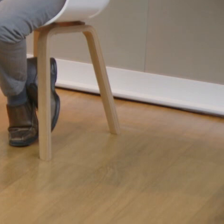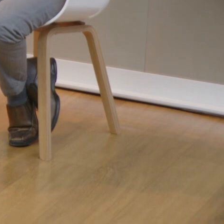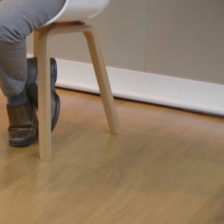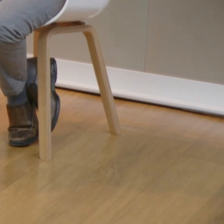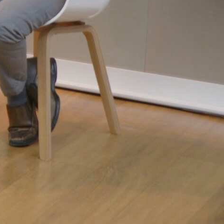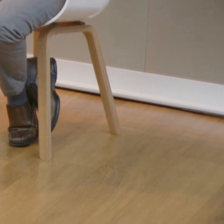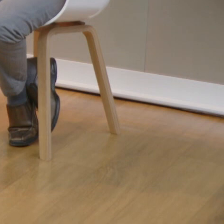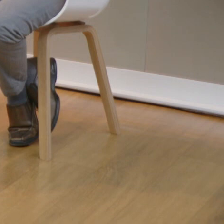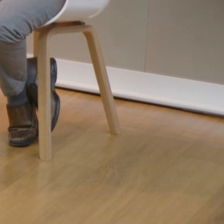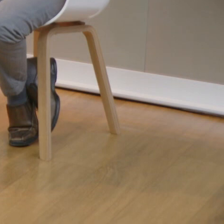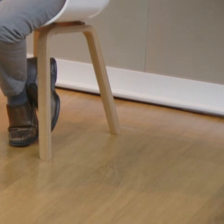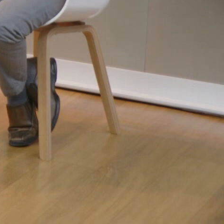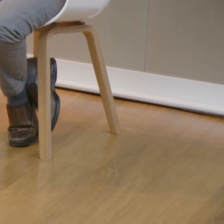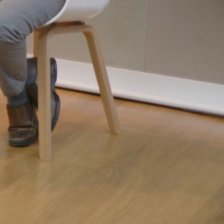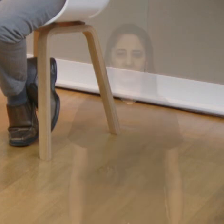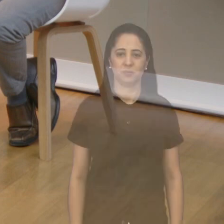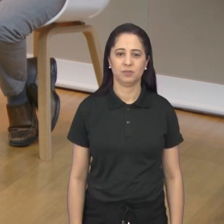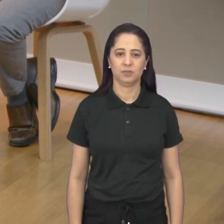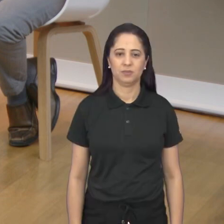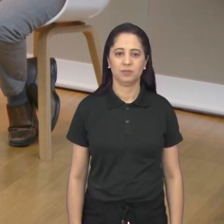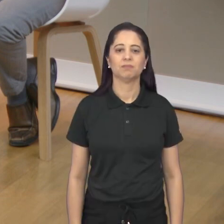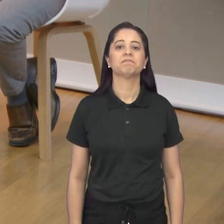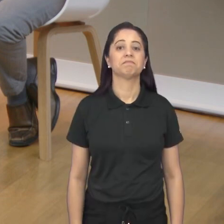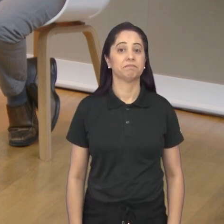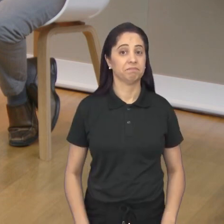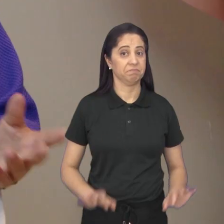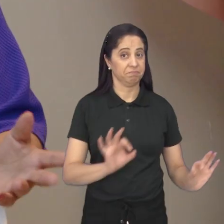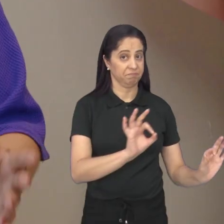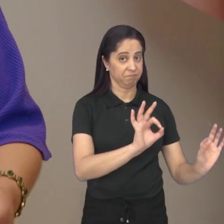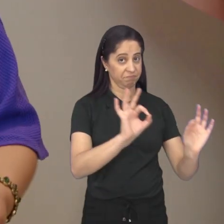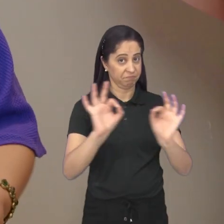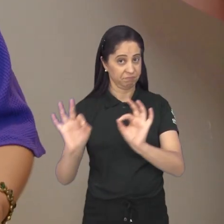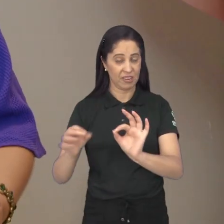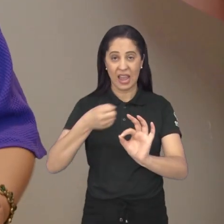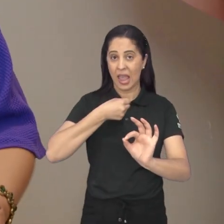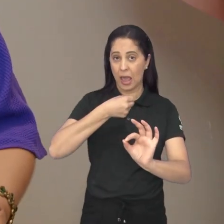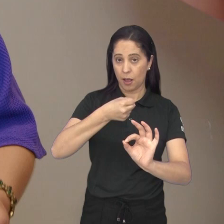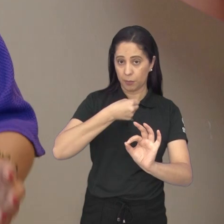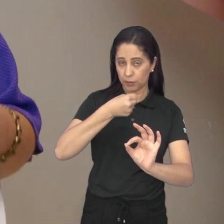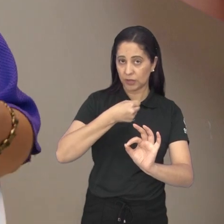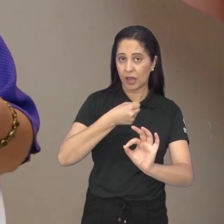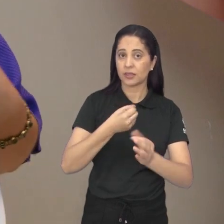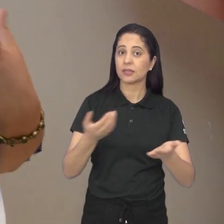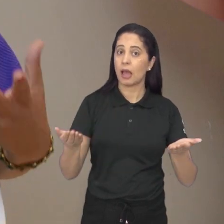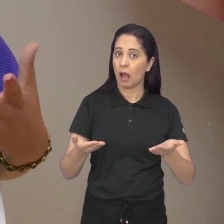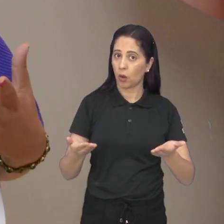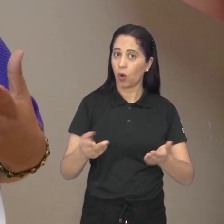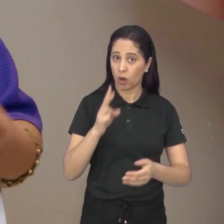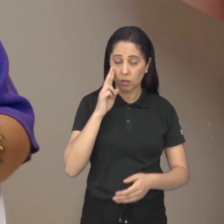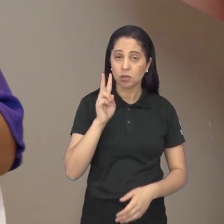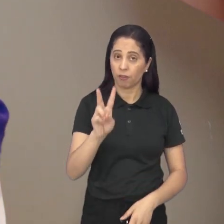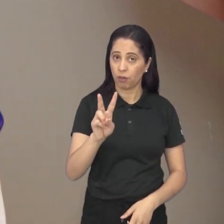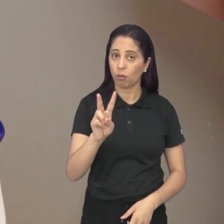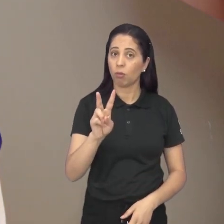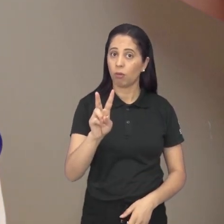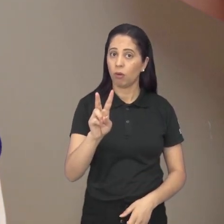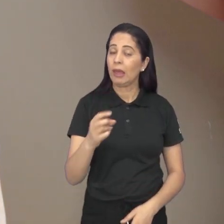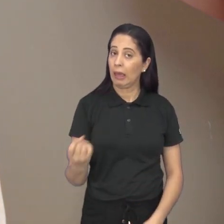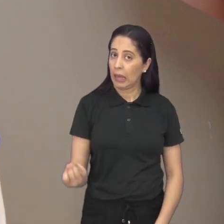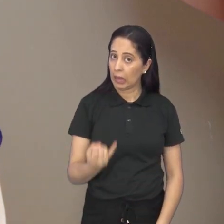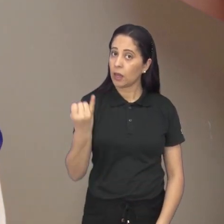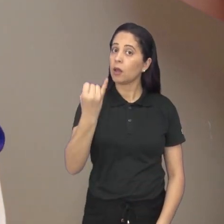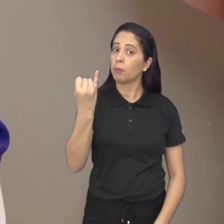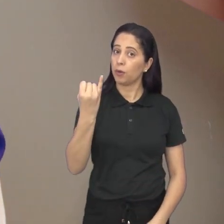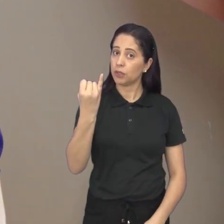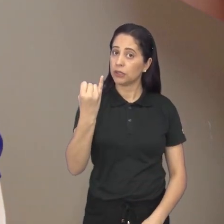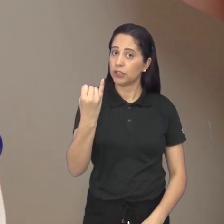pagando pelas cirurgias integralmente. Com essa reportagem da Fernanda Santos, fica ainda mais evidente a importância